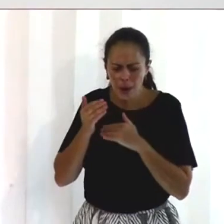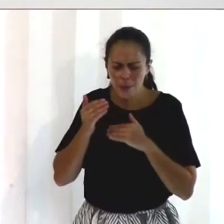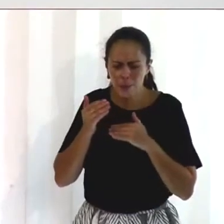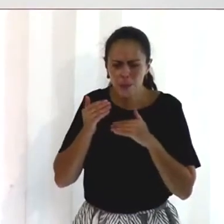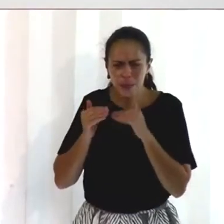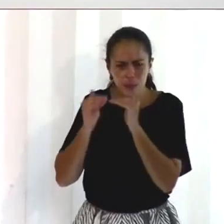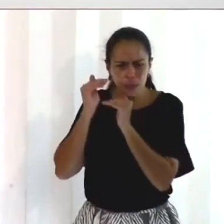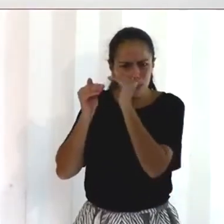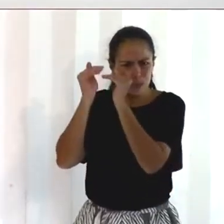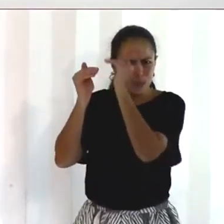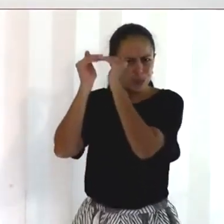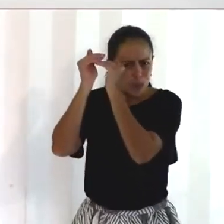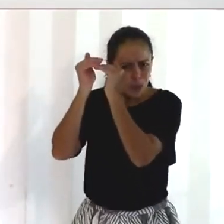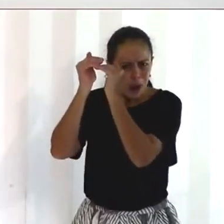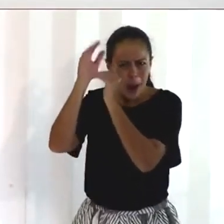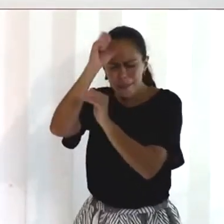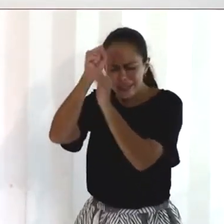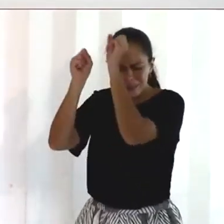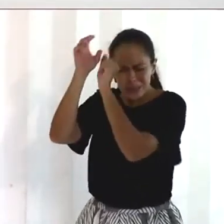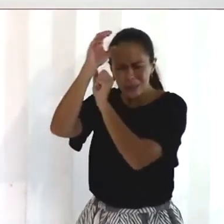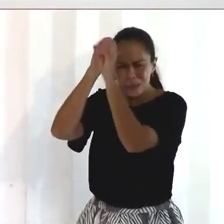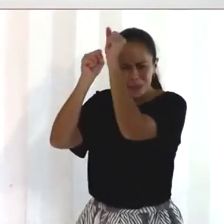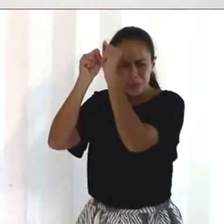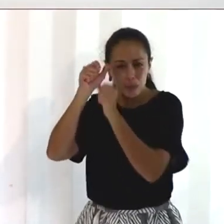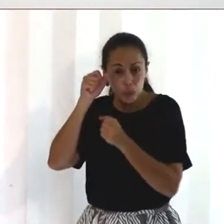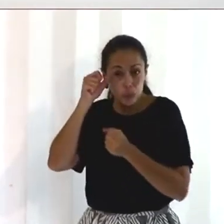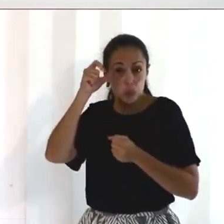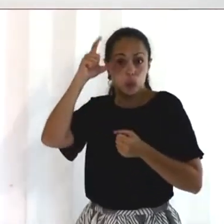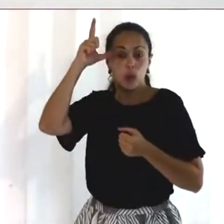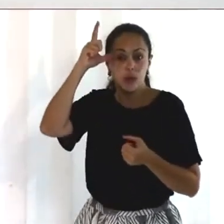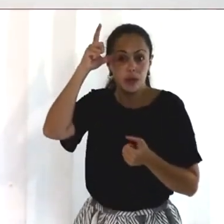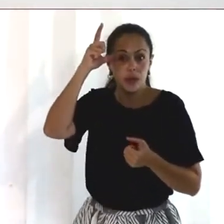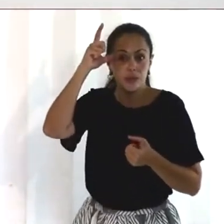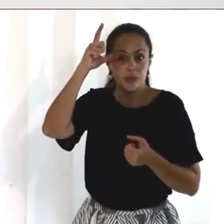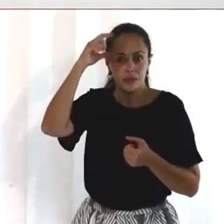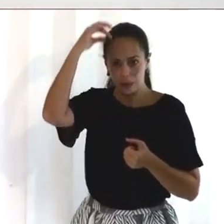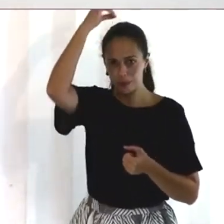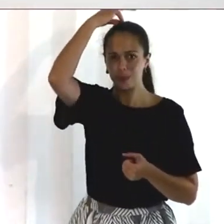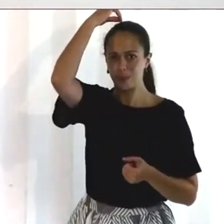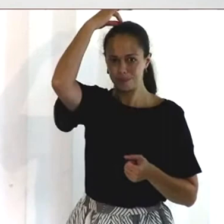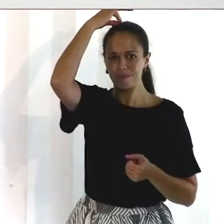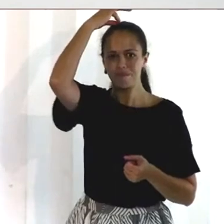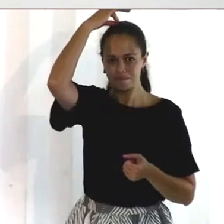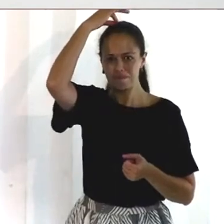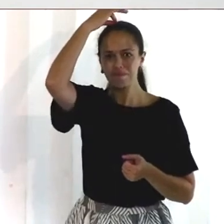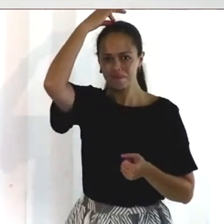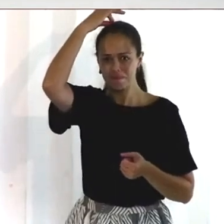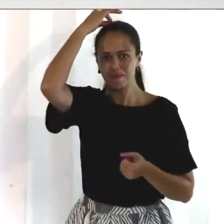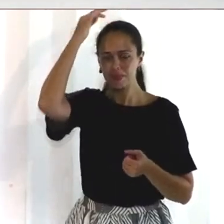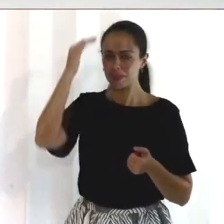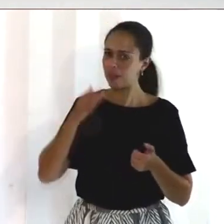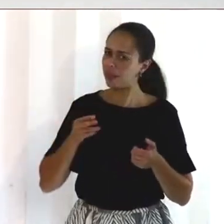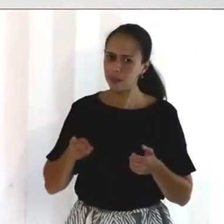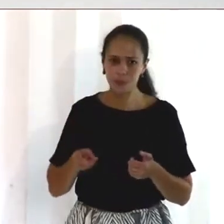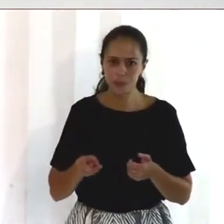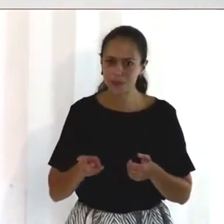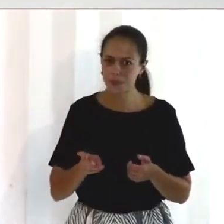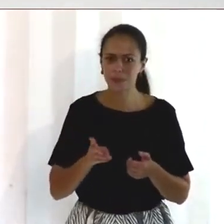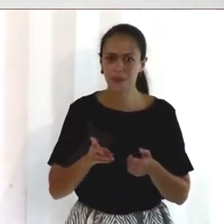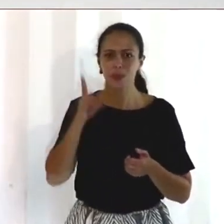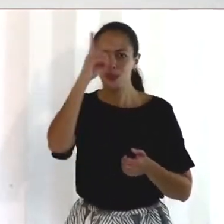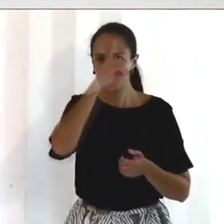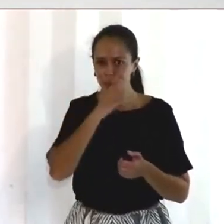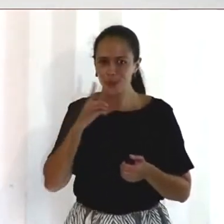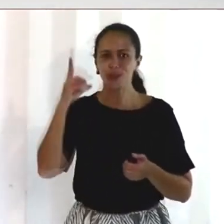semana. Então, como ser bem-aventurado? Sabendo cultuar segundo as Escrituras. As